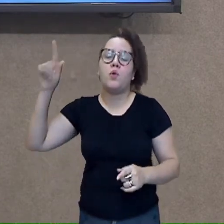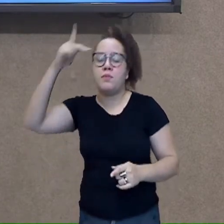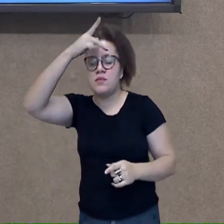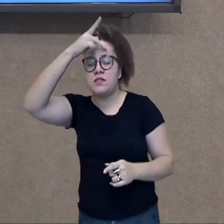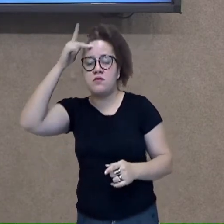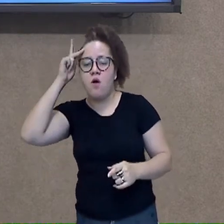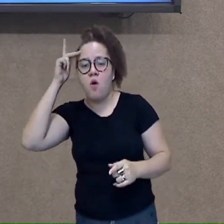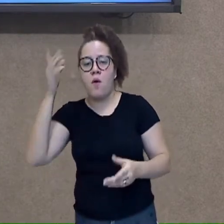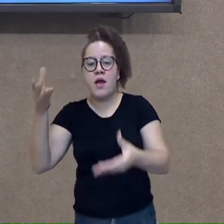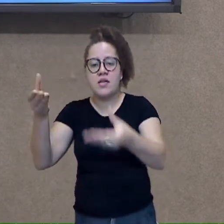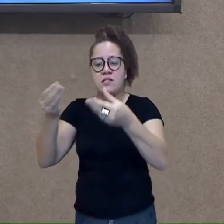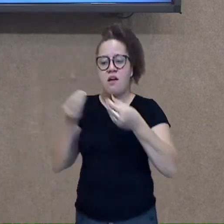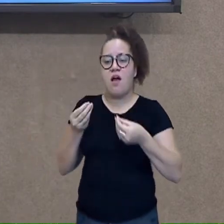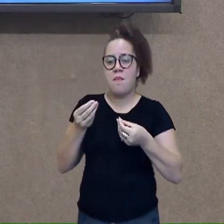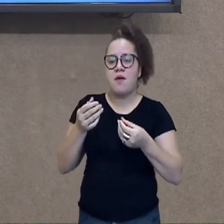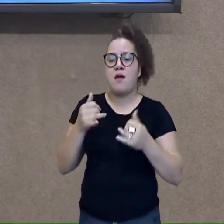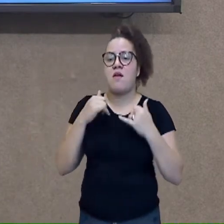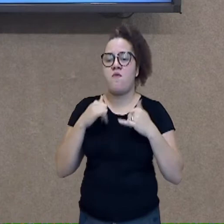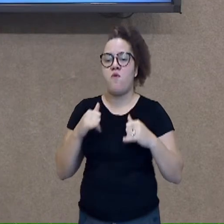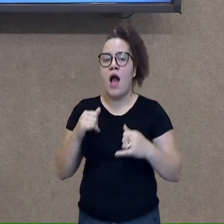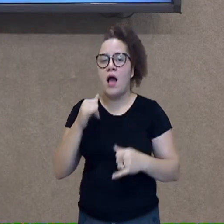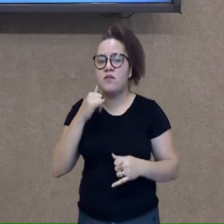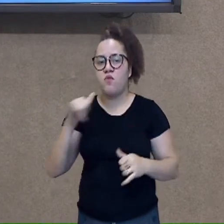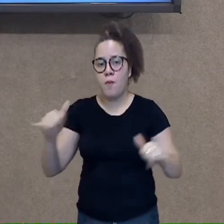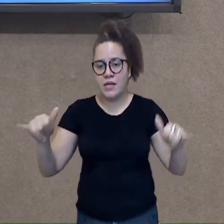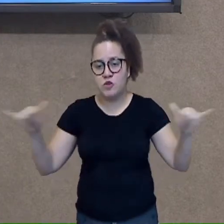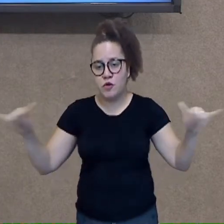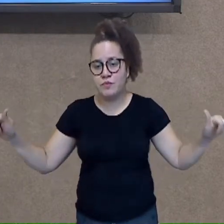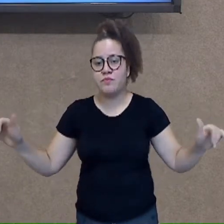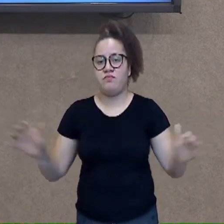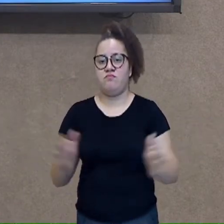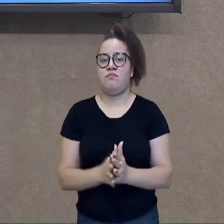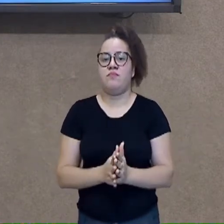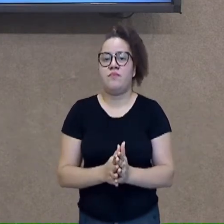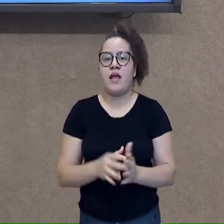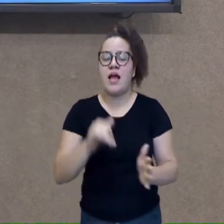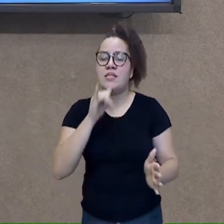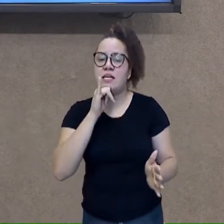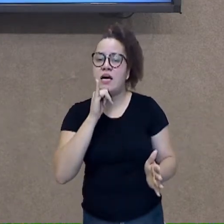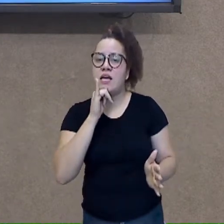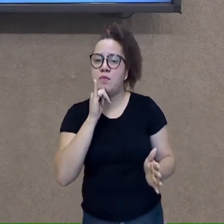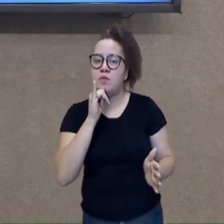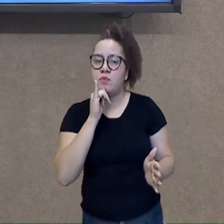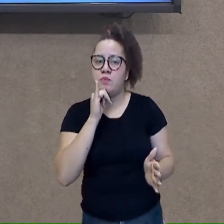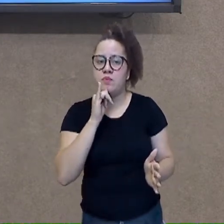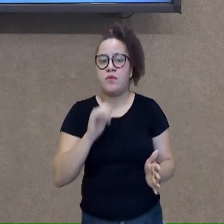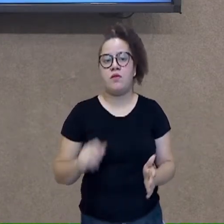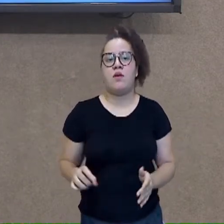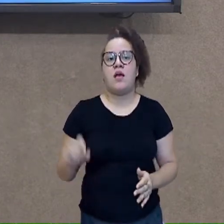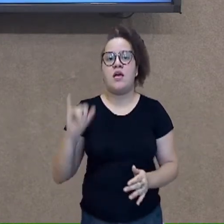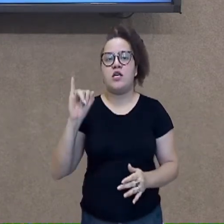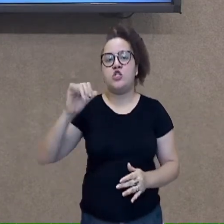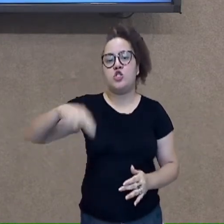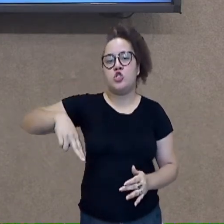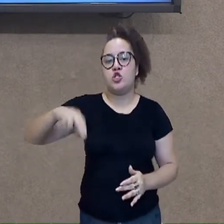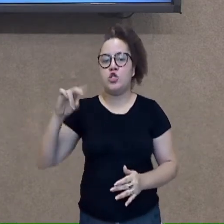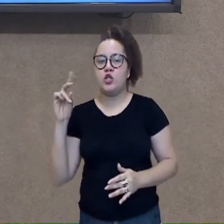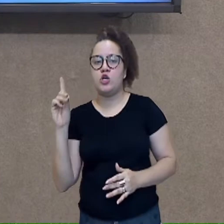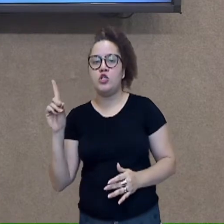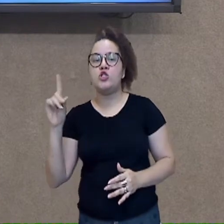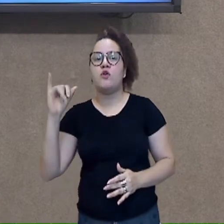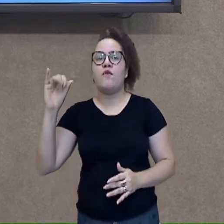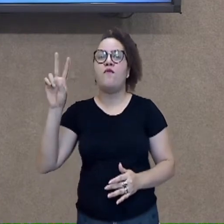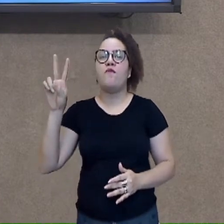também recebia as mesmas informações. Então, esses são alguns exemplos dos meios de comunicação que chamamos de individual.